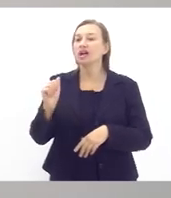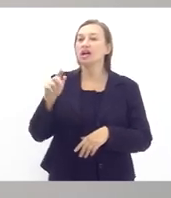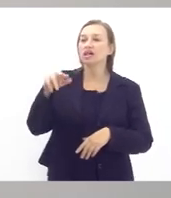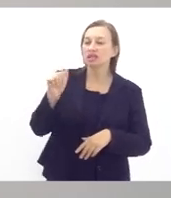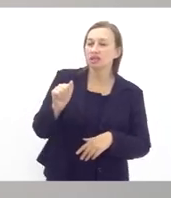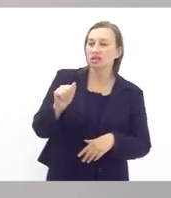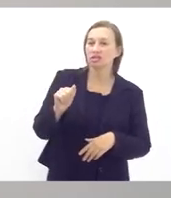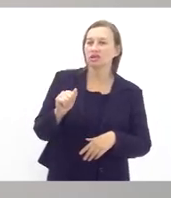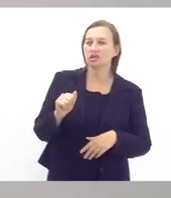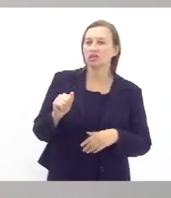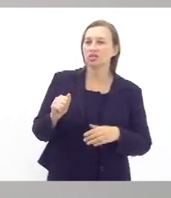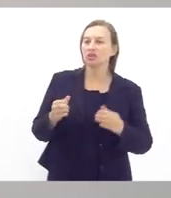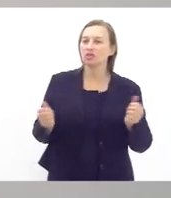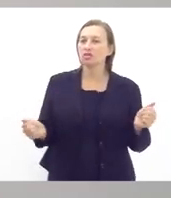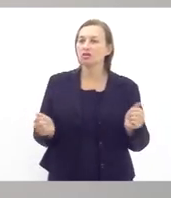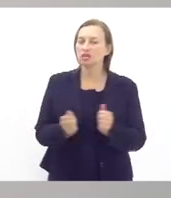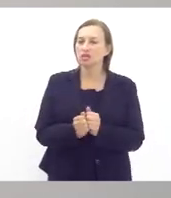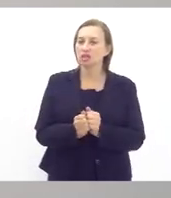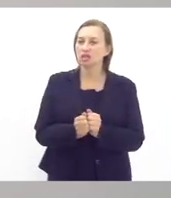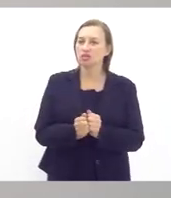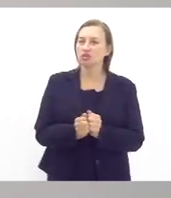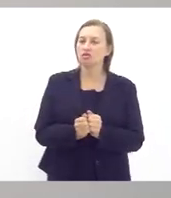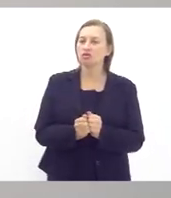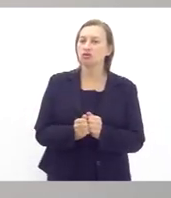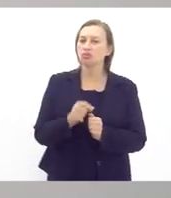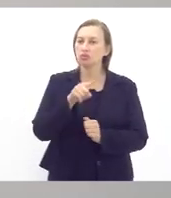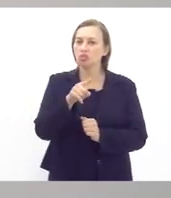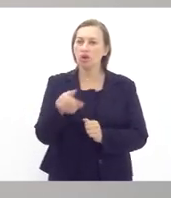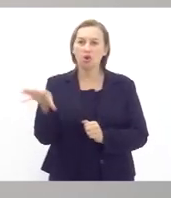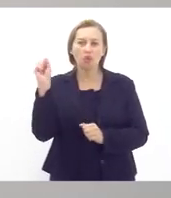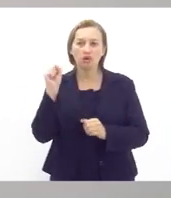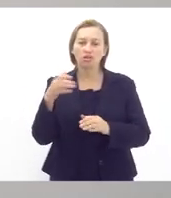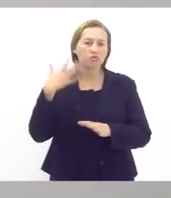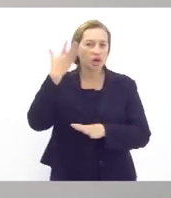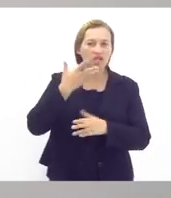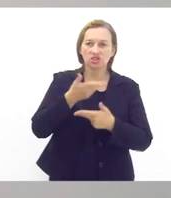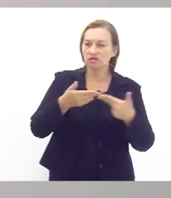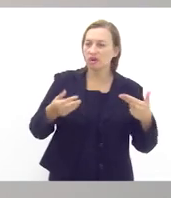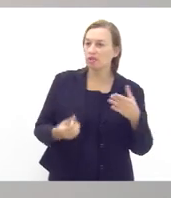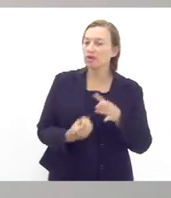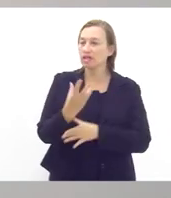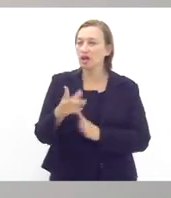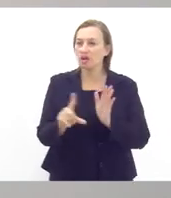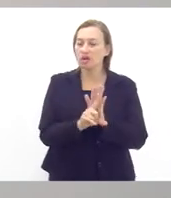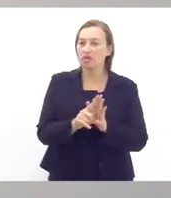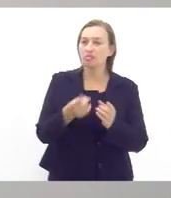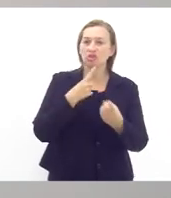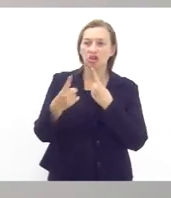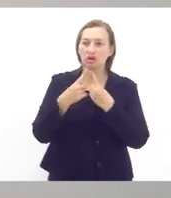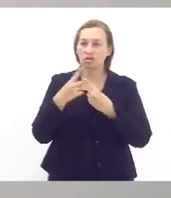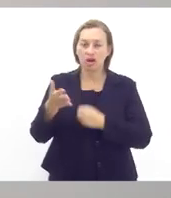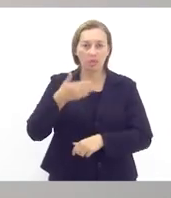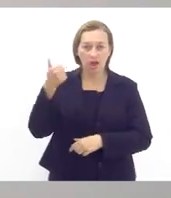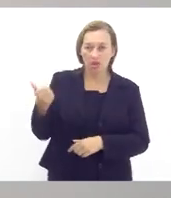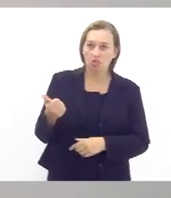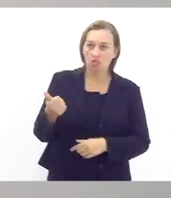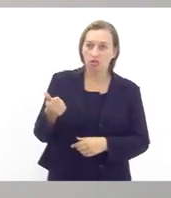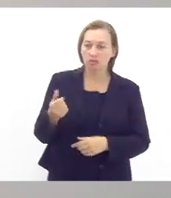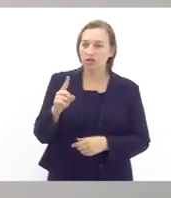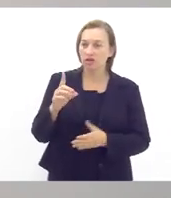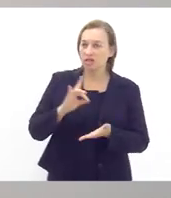para para construir a lei de blank ouvindo várias palestras então a gente estuda para poder dialogar não é para poder